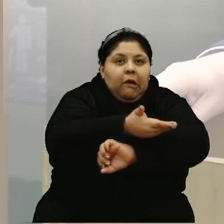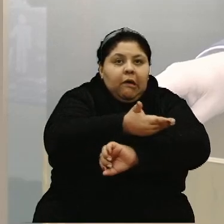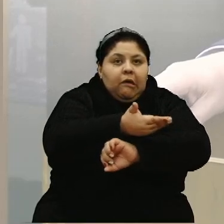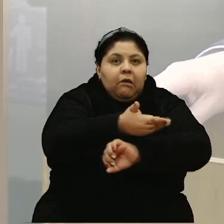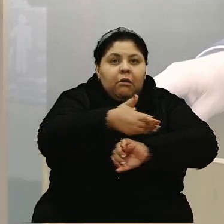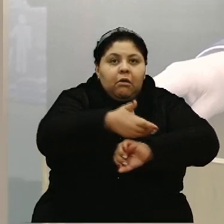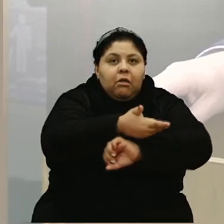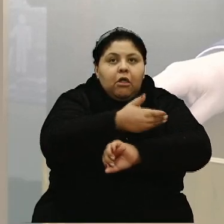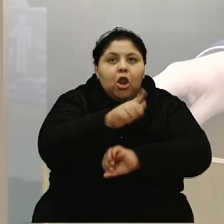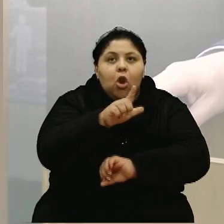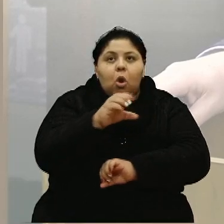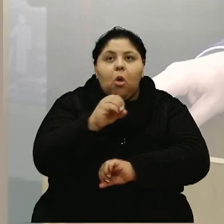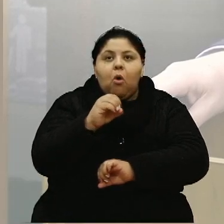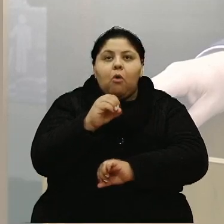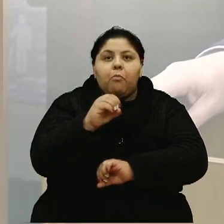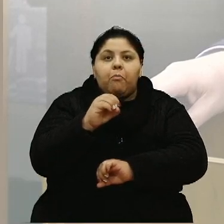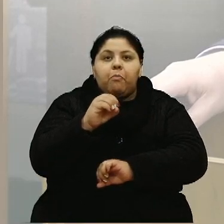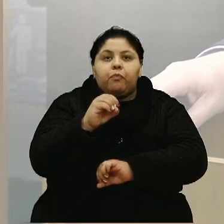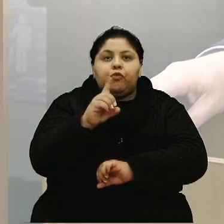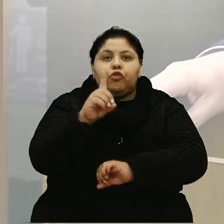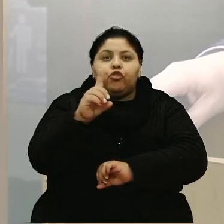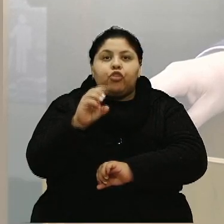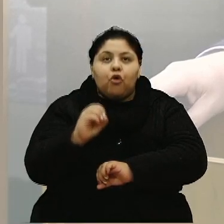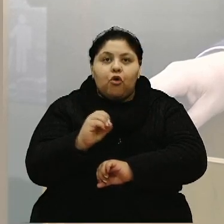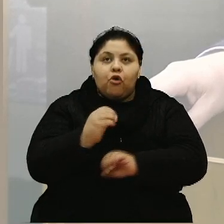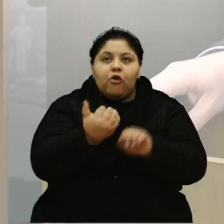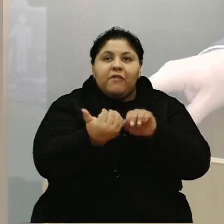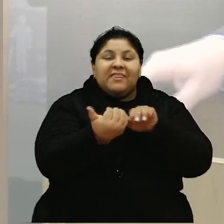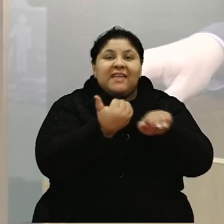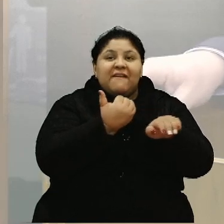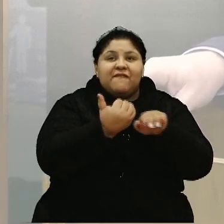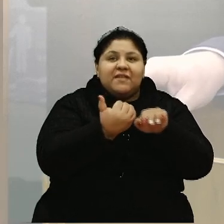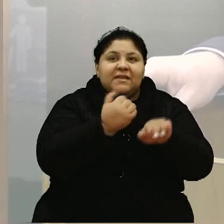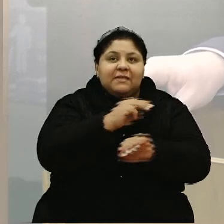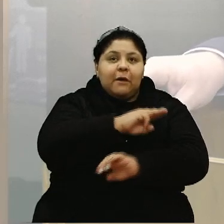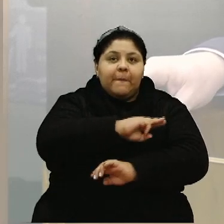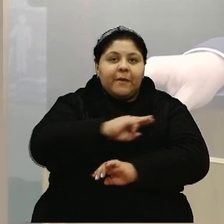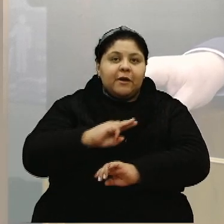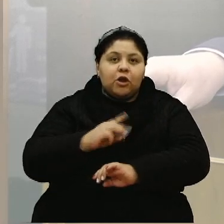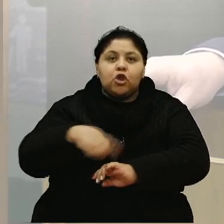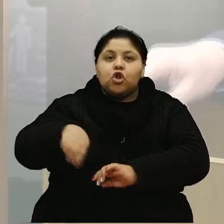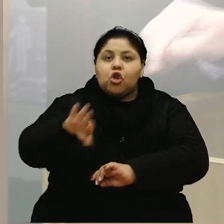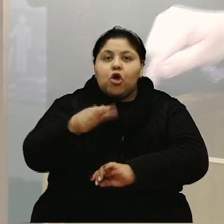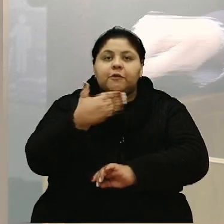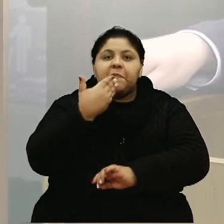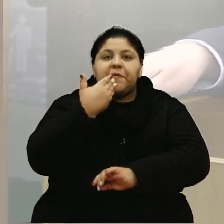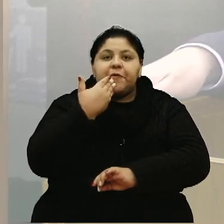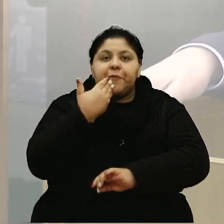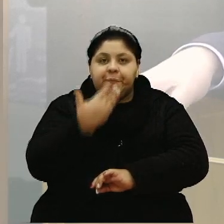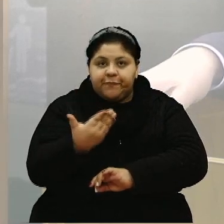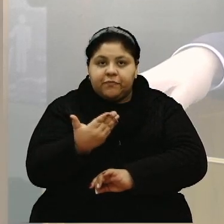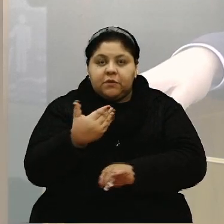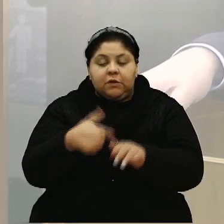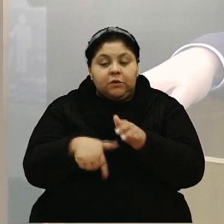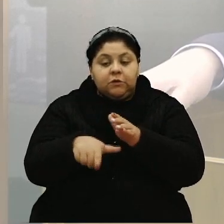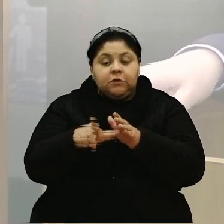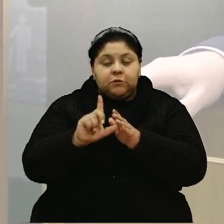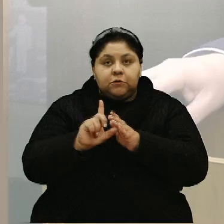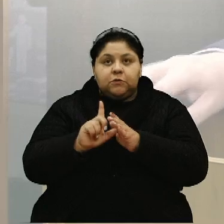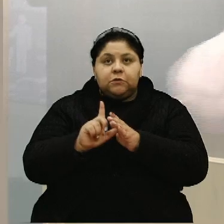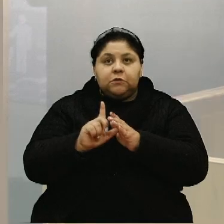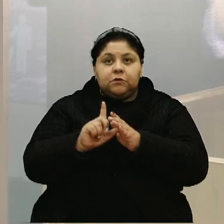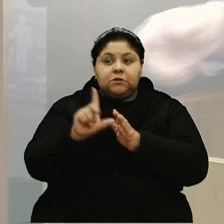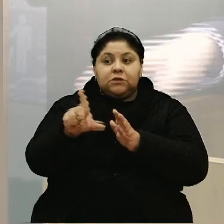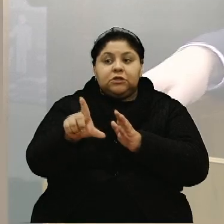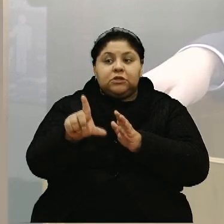Então, é uma situação que já está acontecendo lá, eles já estão lá. Então, nós rogamos que o quanto antes essa situação se